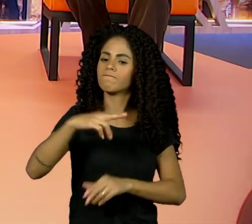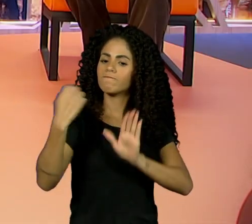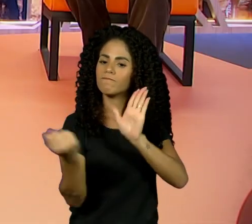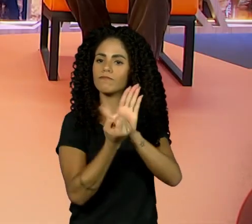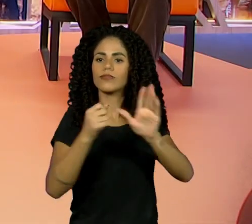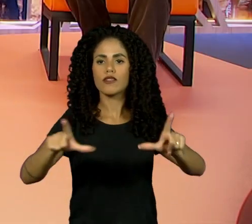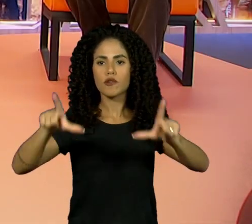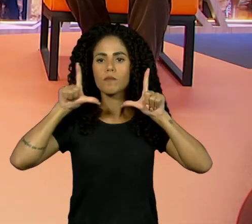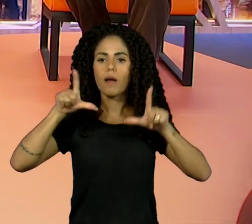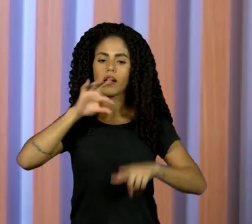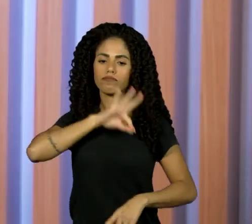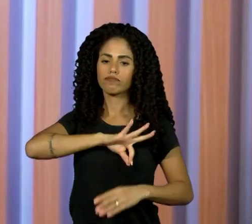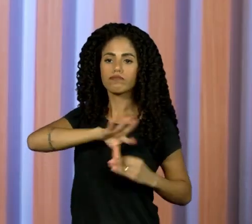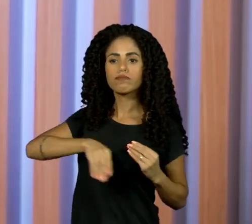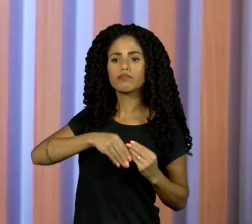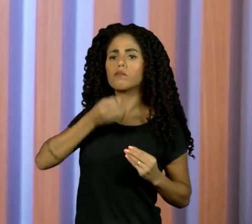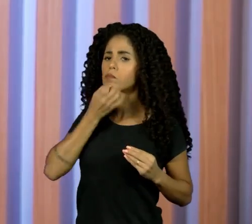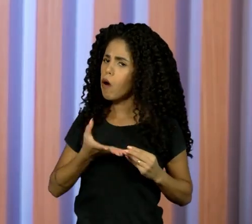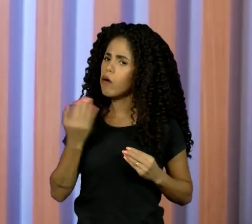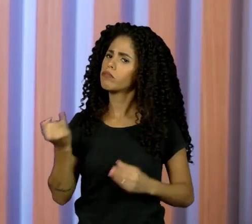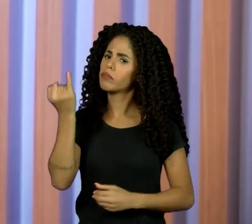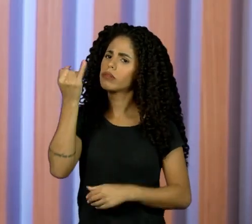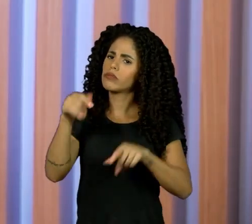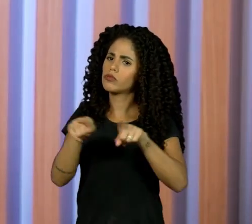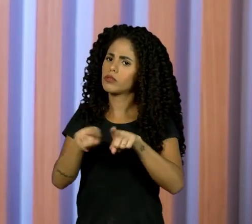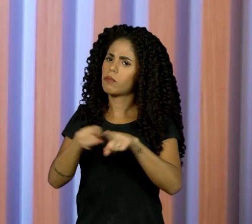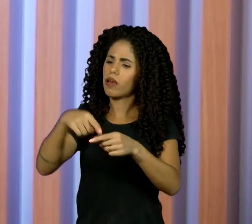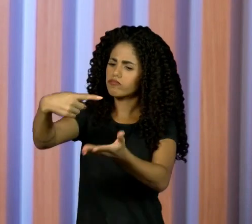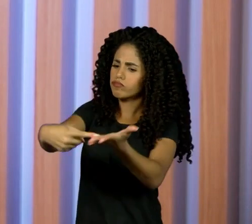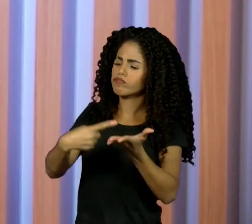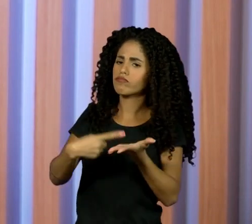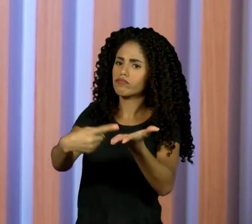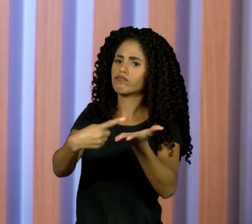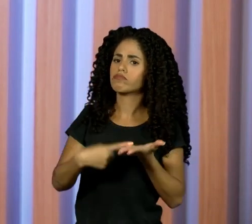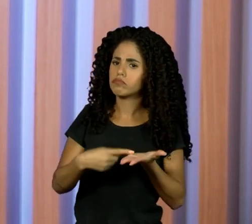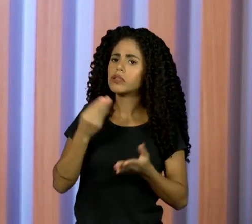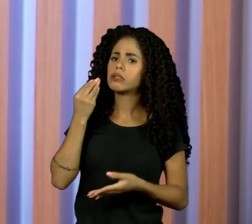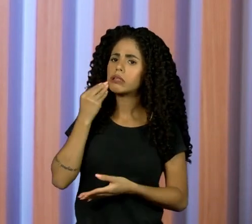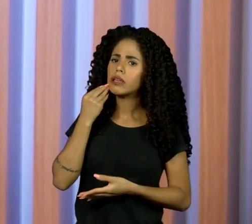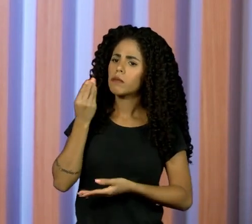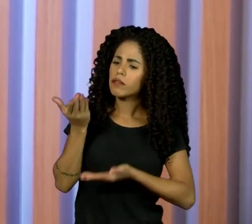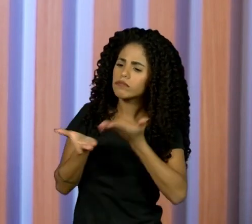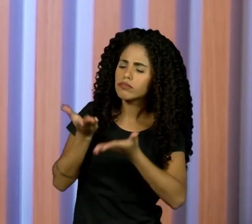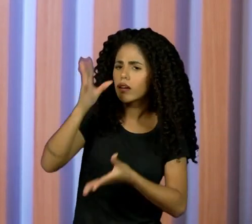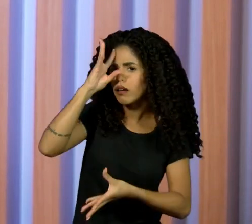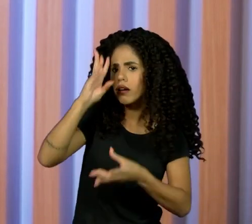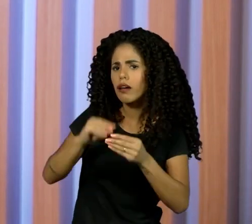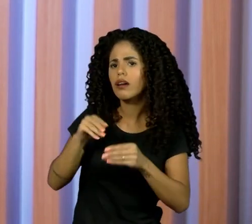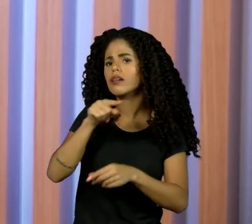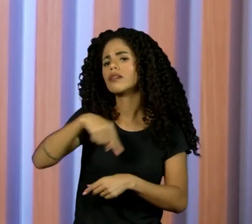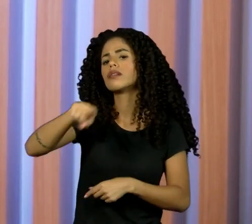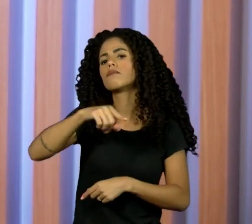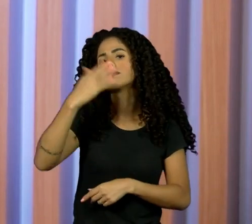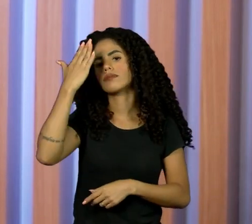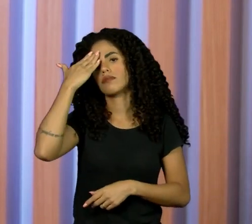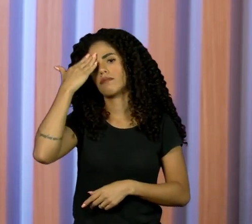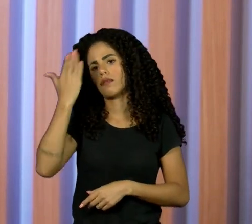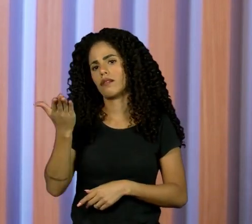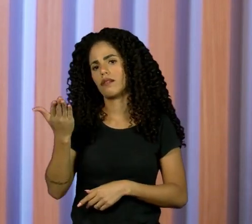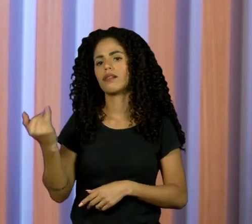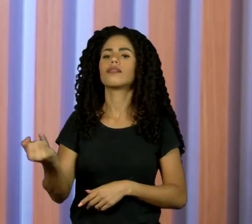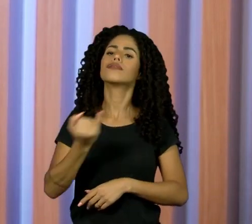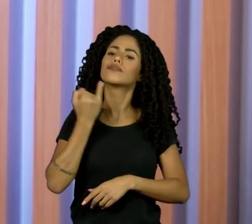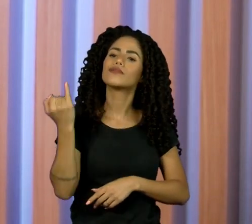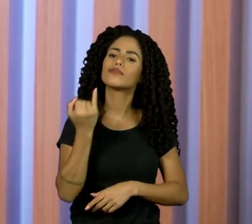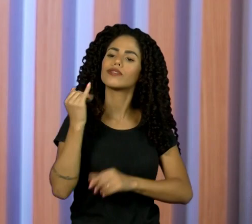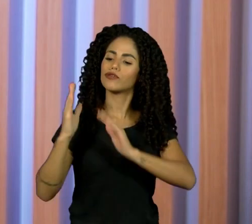seja bem remunerado. Então é importante também essa parte da negociação, né? E entra também naquela parte de educar o mercado. Então é muito moroso o